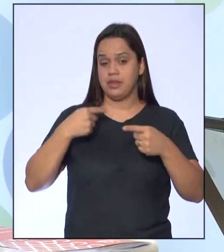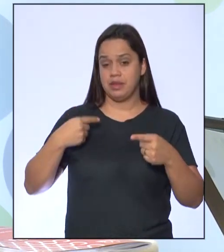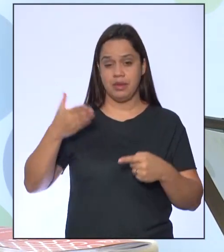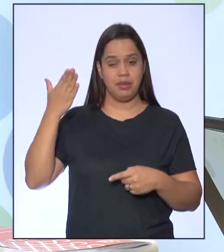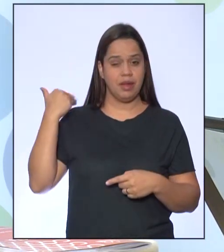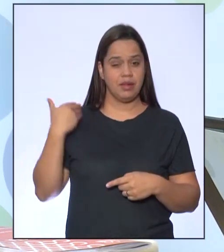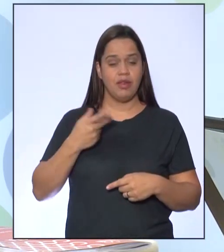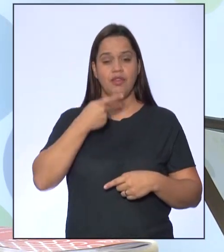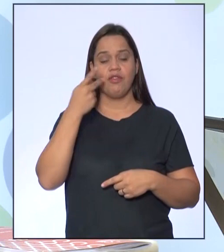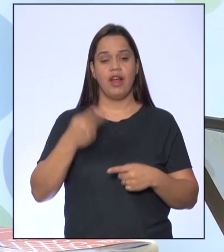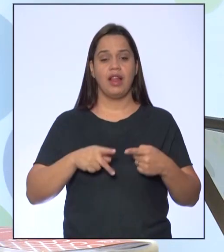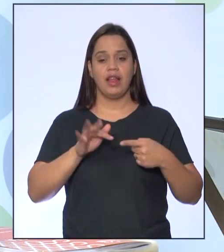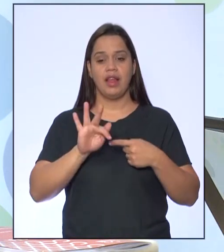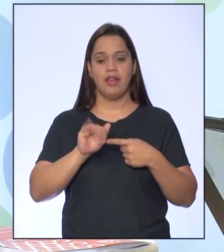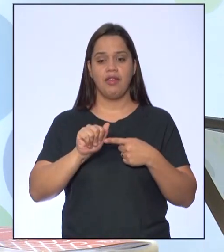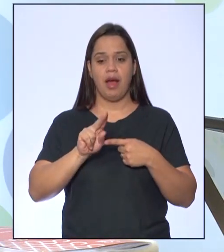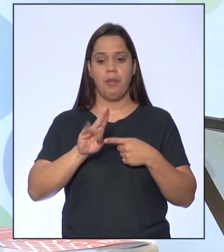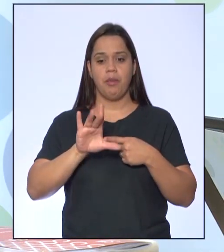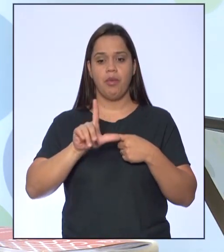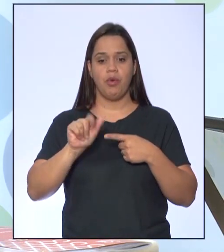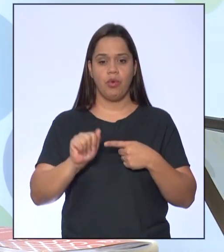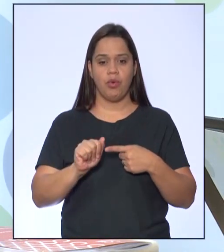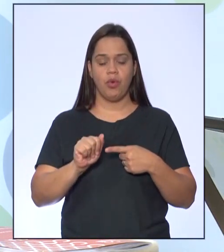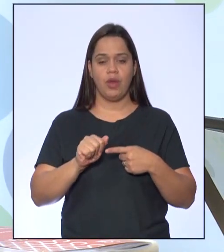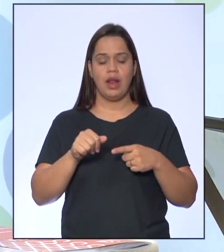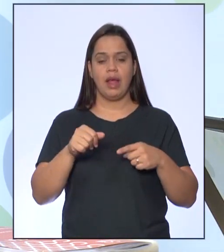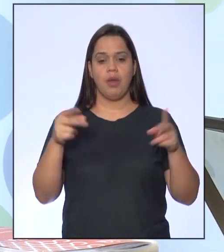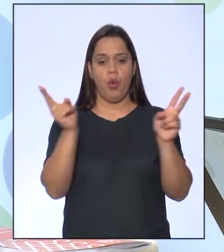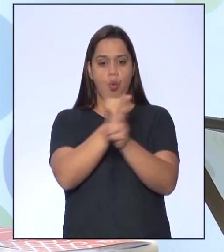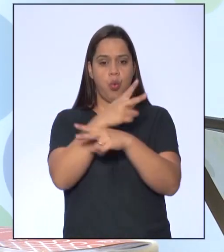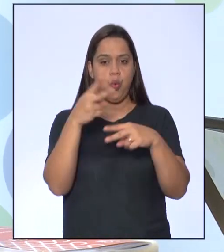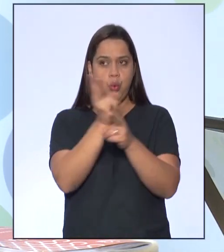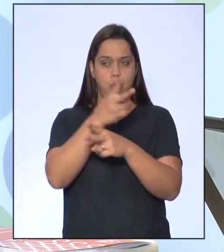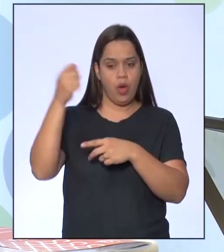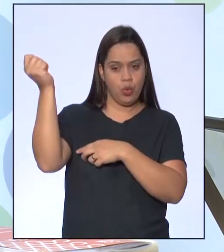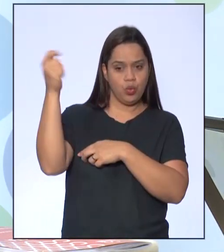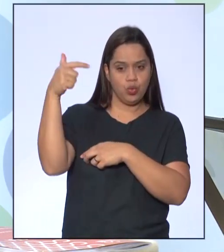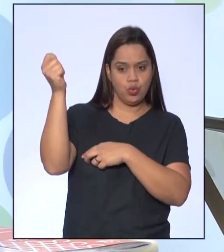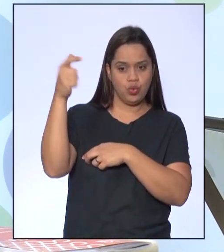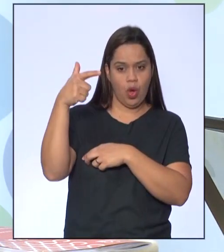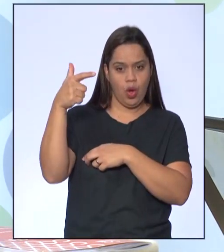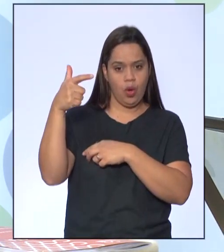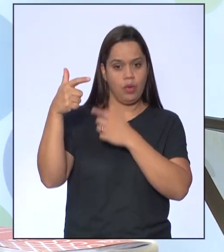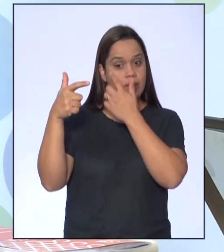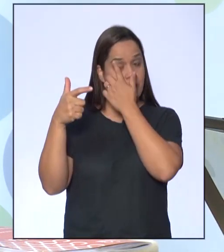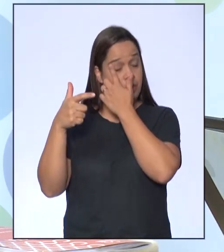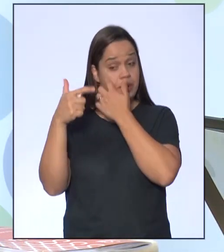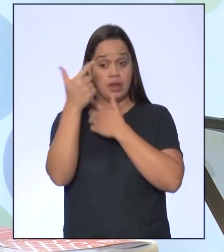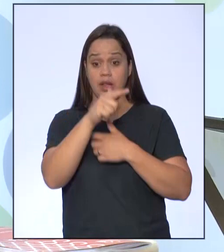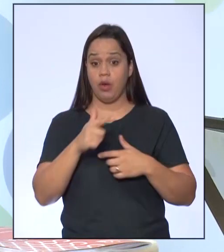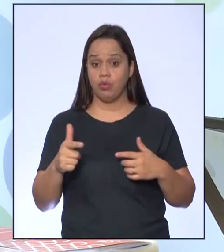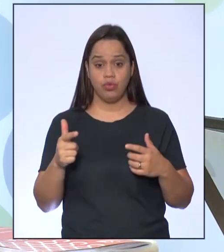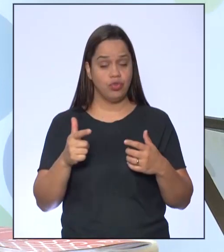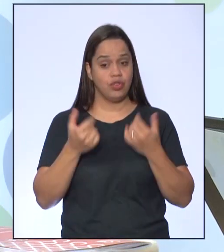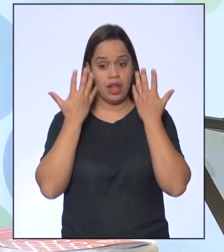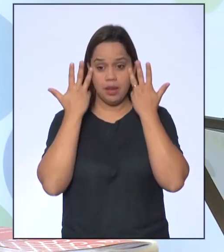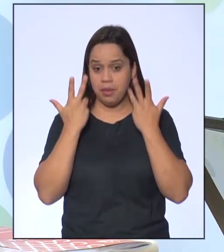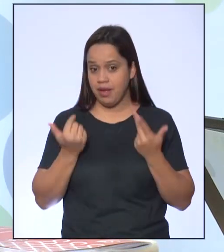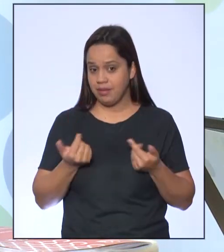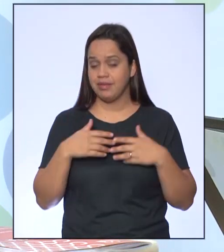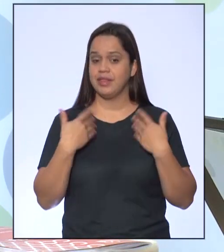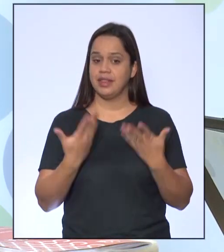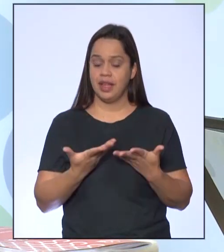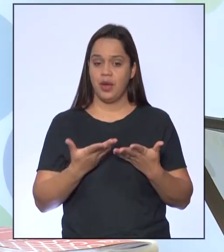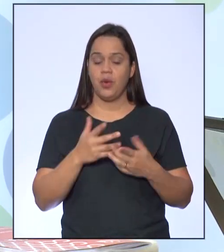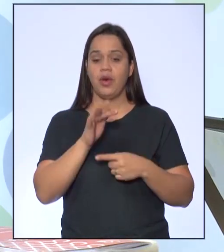da fábula, O Vento e o Sol? Muito bem, nós não tínhamos animais, certo? Então, a fábula